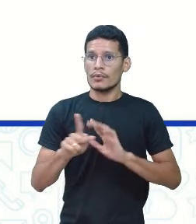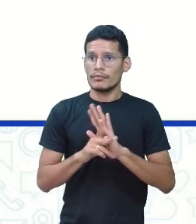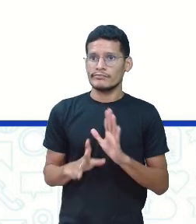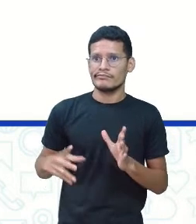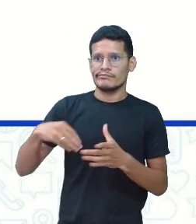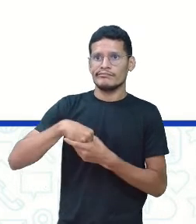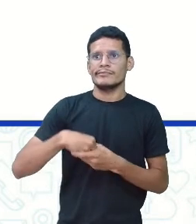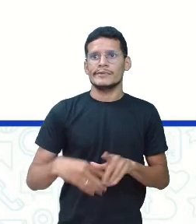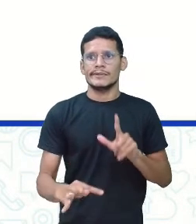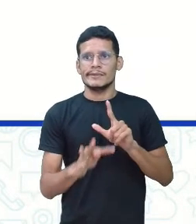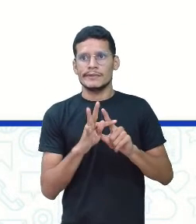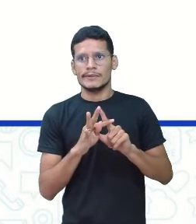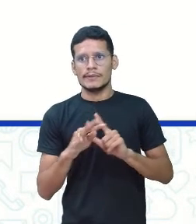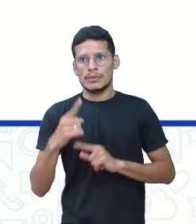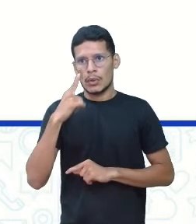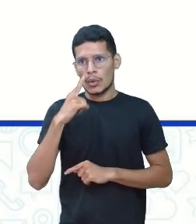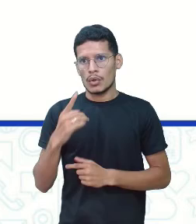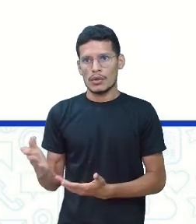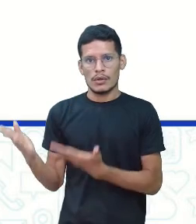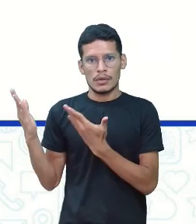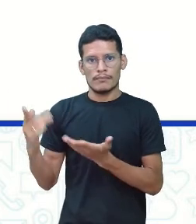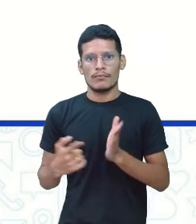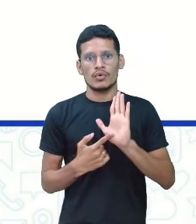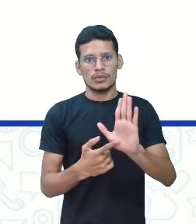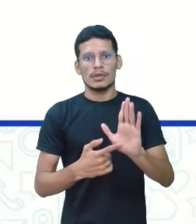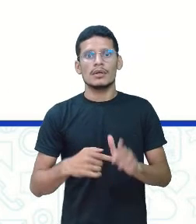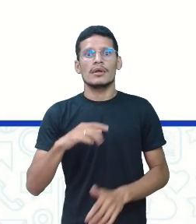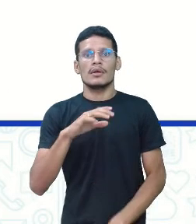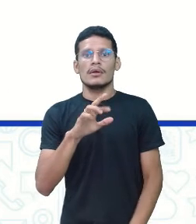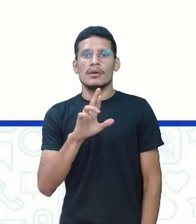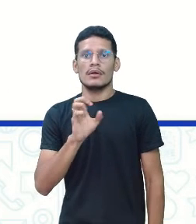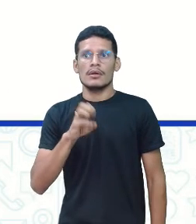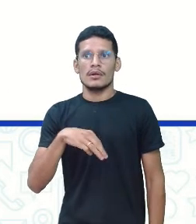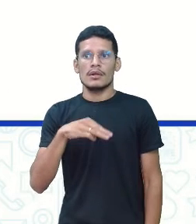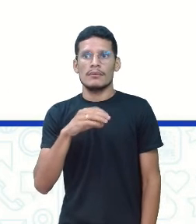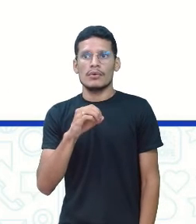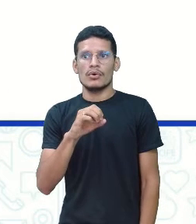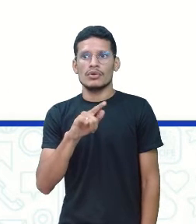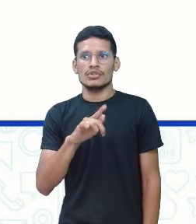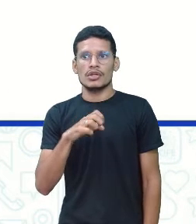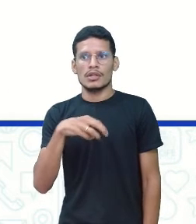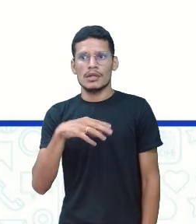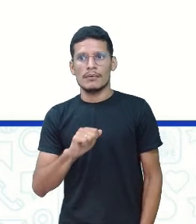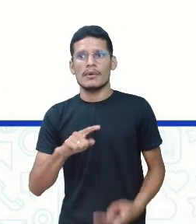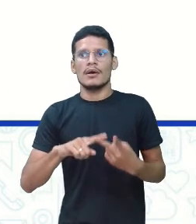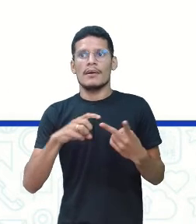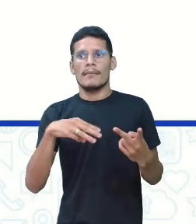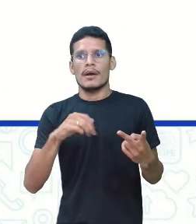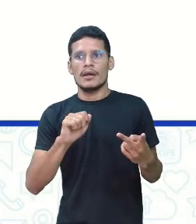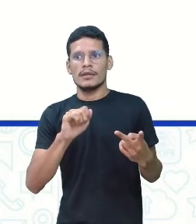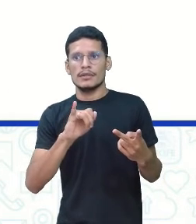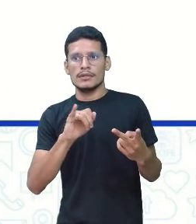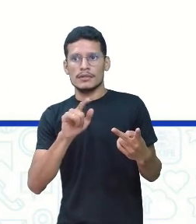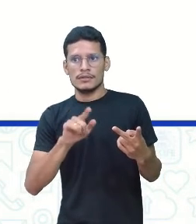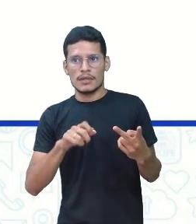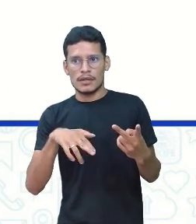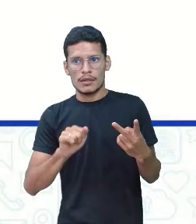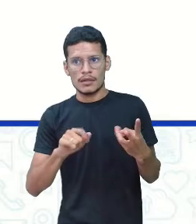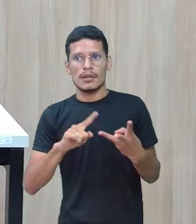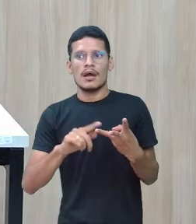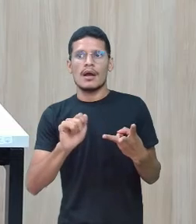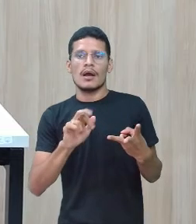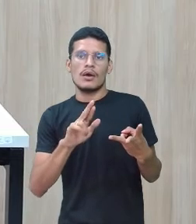componentes transgênicos. Então, aqui eu trouxe a imagem da cremogema, a maisena, a arrozina, todos